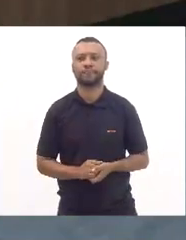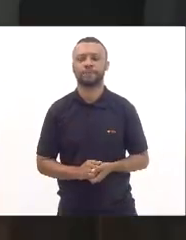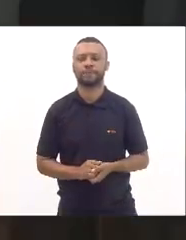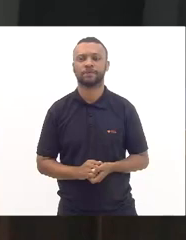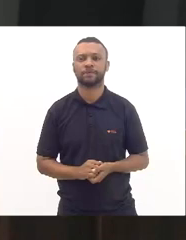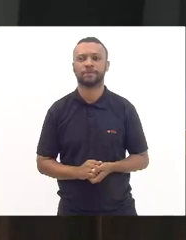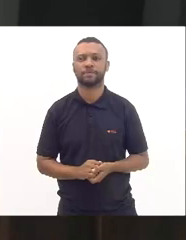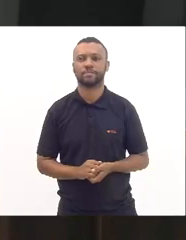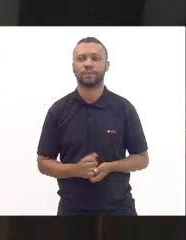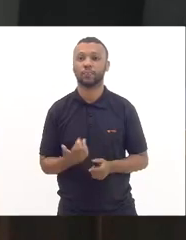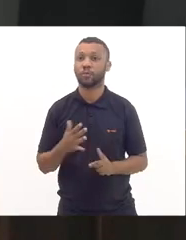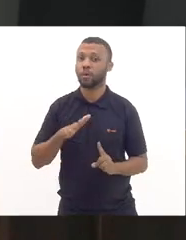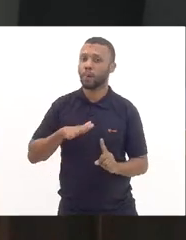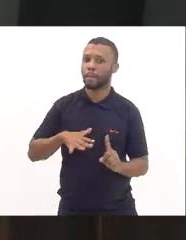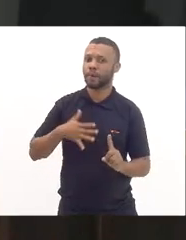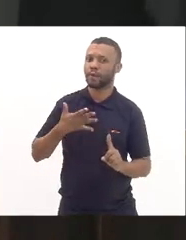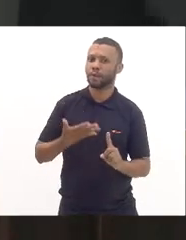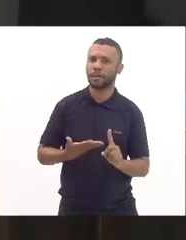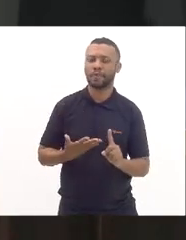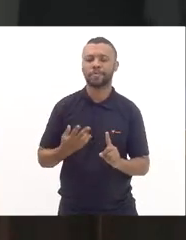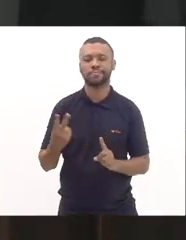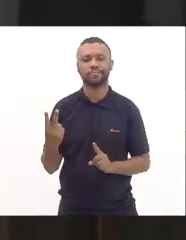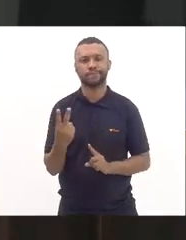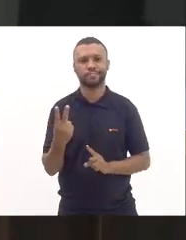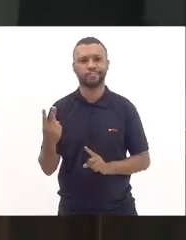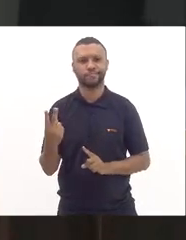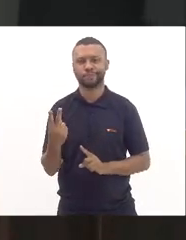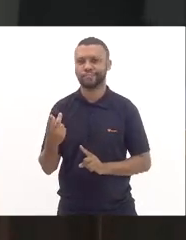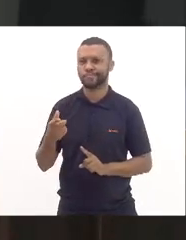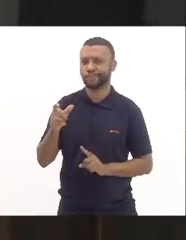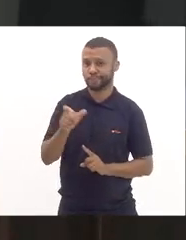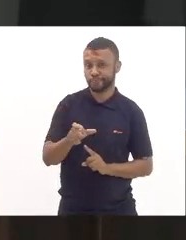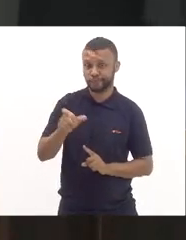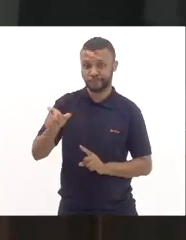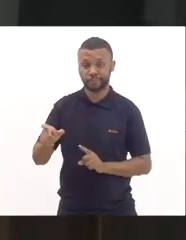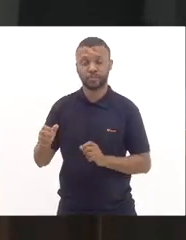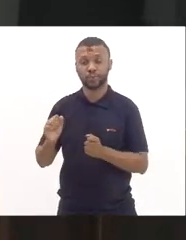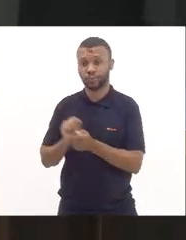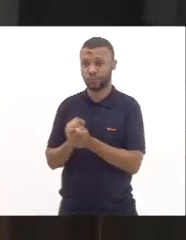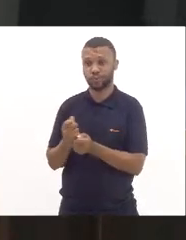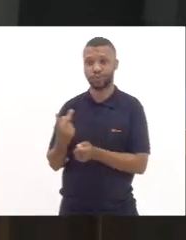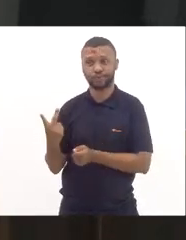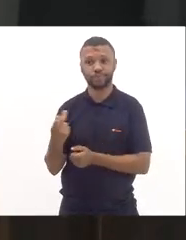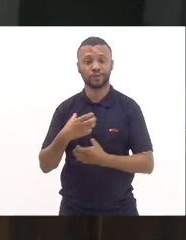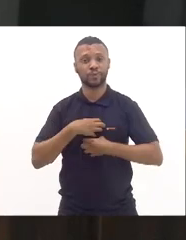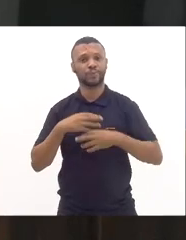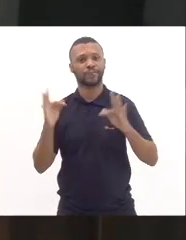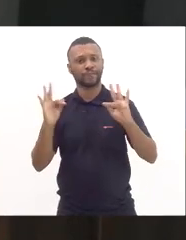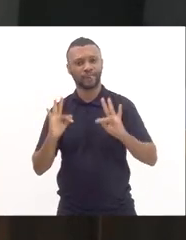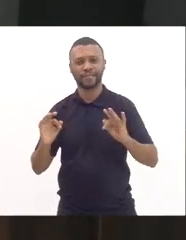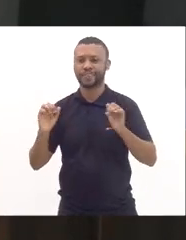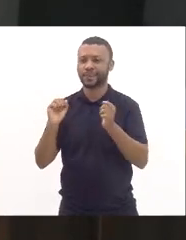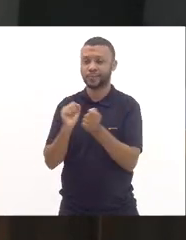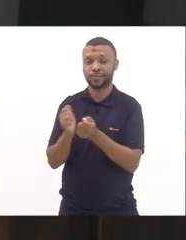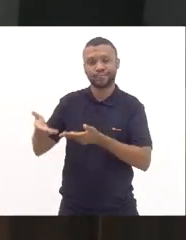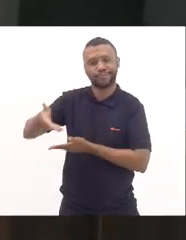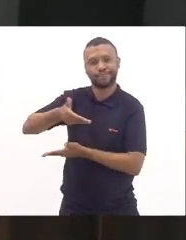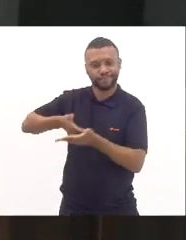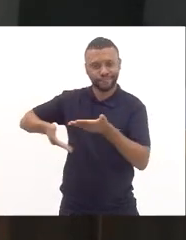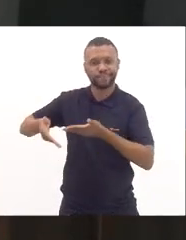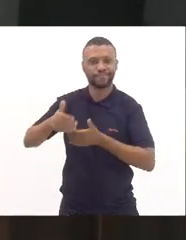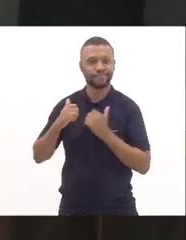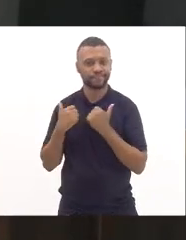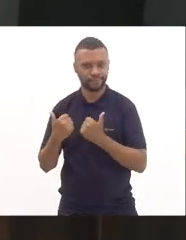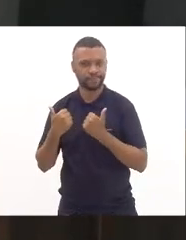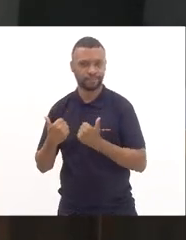Vamos lá homenagear essas duas celebridades aqui, né, ao meu lado. Estou muito feliz aqui estar junto com vocês, tá?